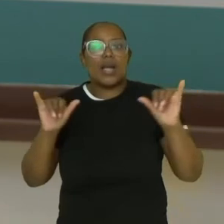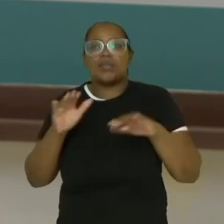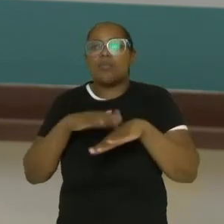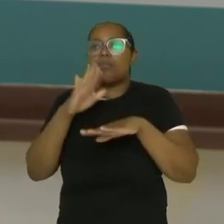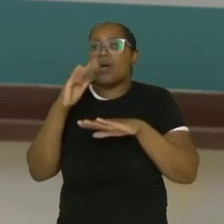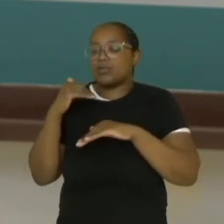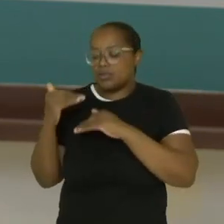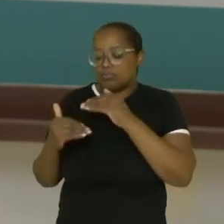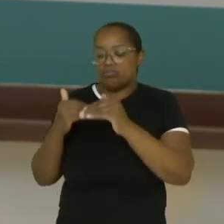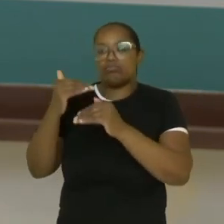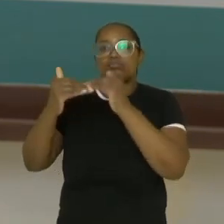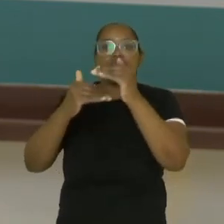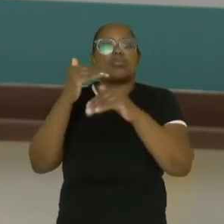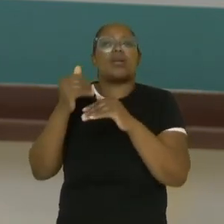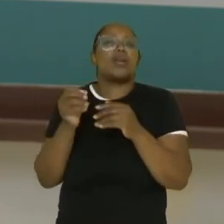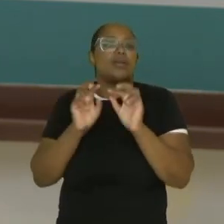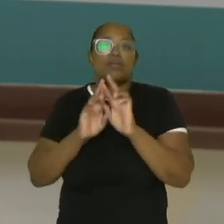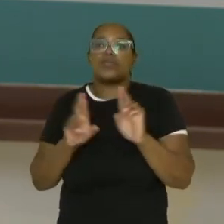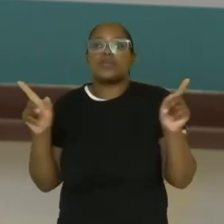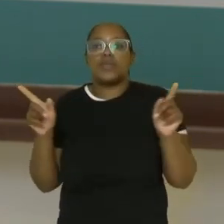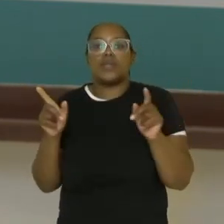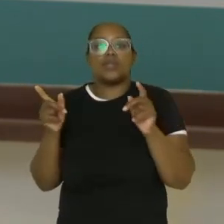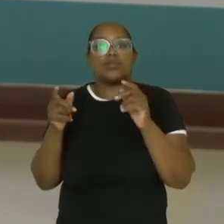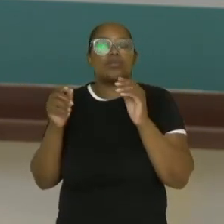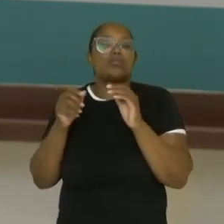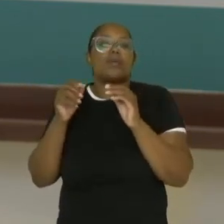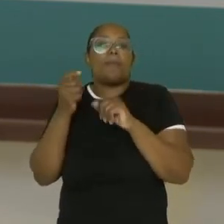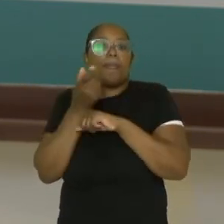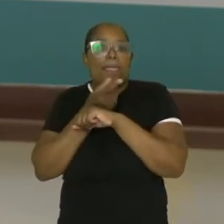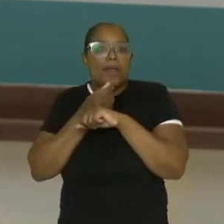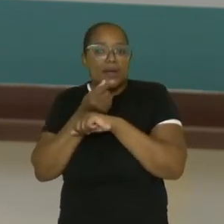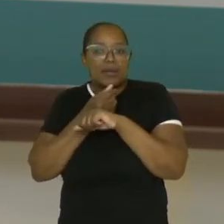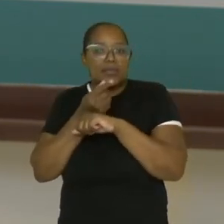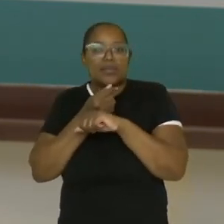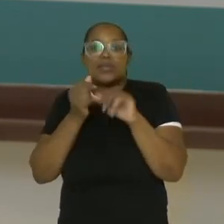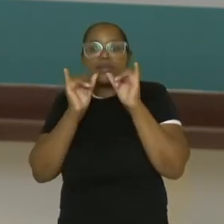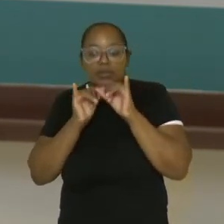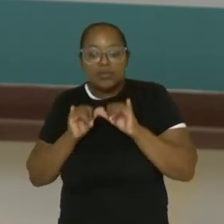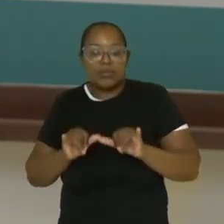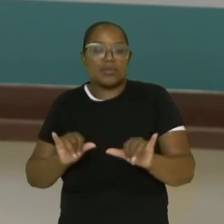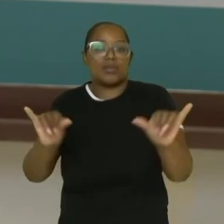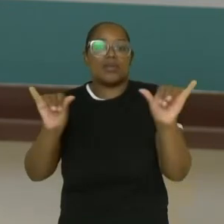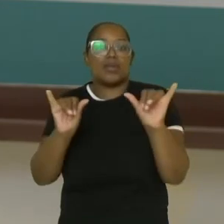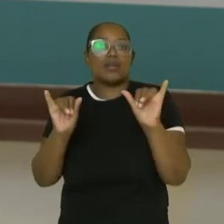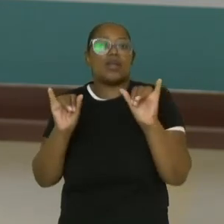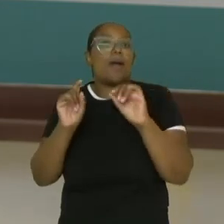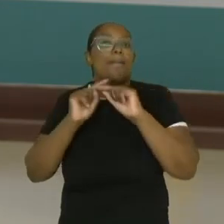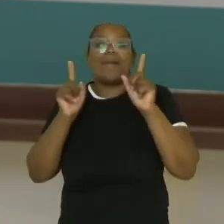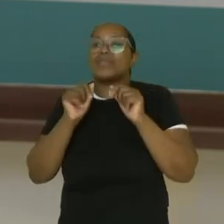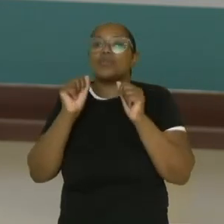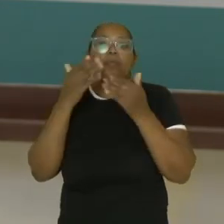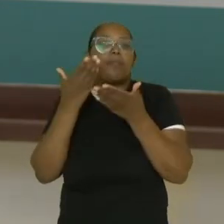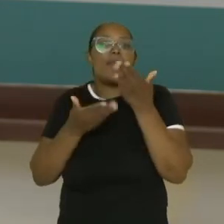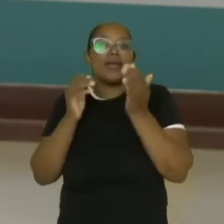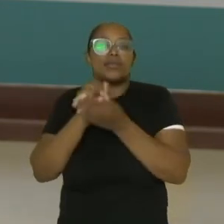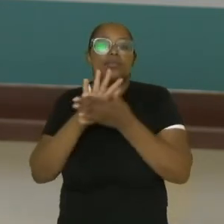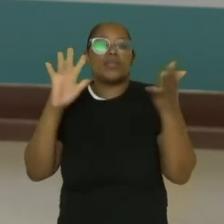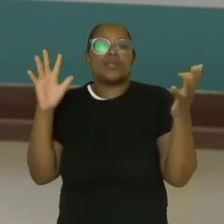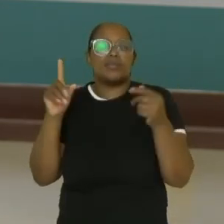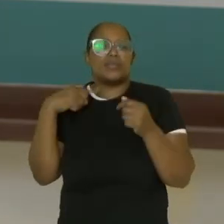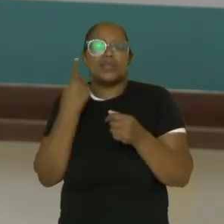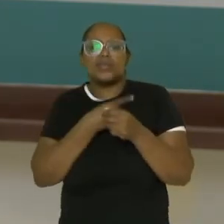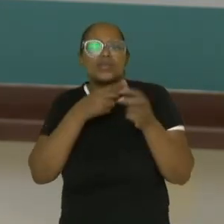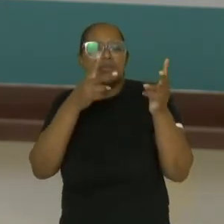volúvel, bem diferente do capitalismo comercial que se estabelecia a partir da troca. Mas isso não tira o brilho de observarmos